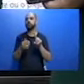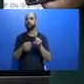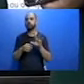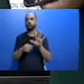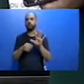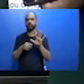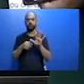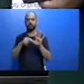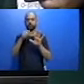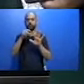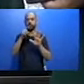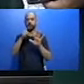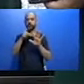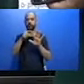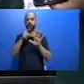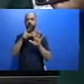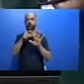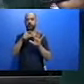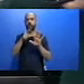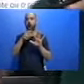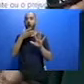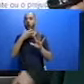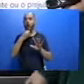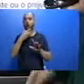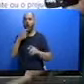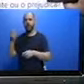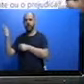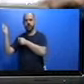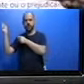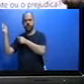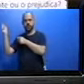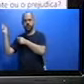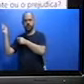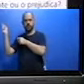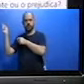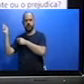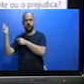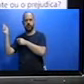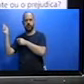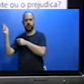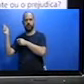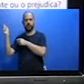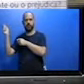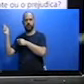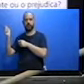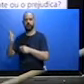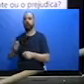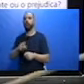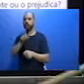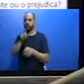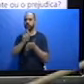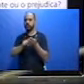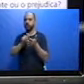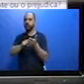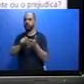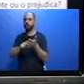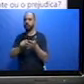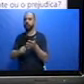lá aí o que uma lenhador segurando um machado o quê está desenhado